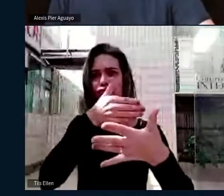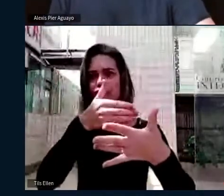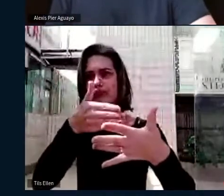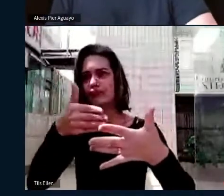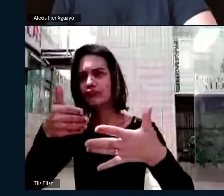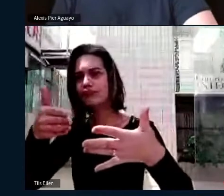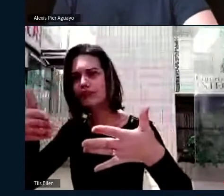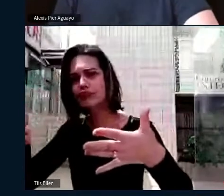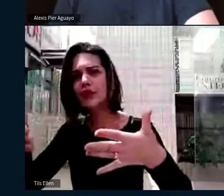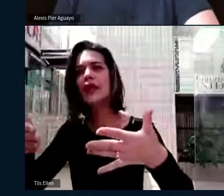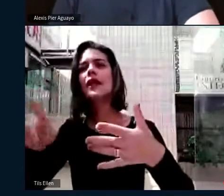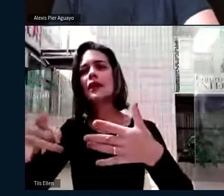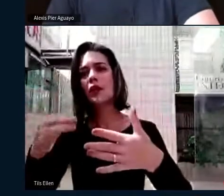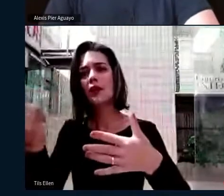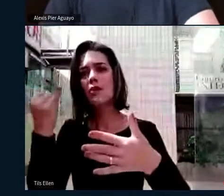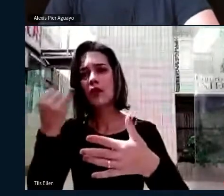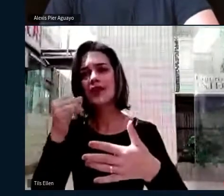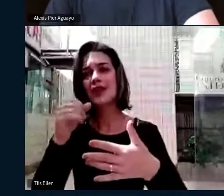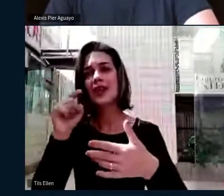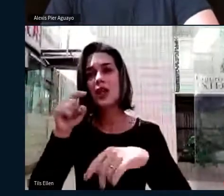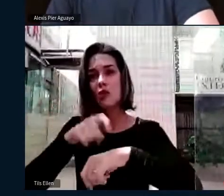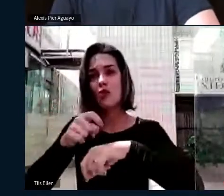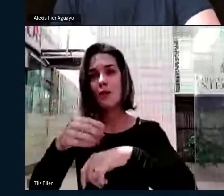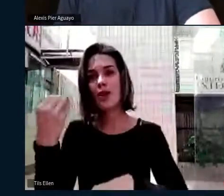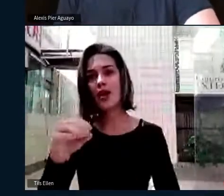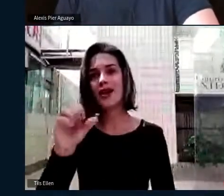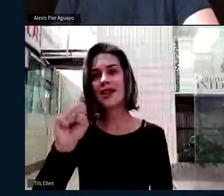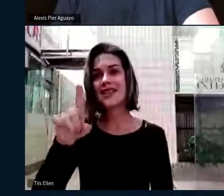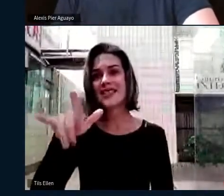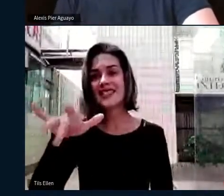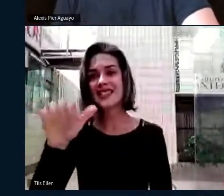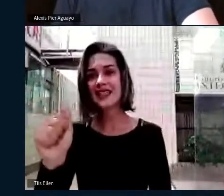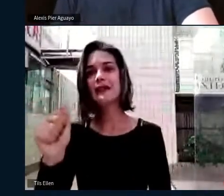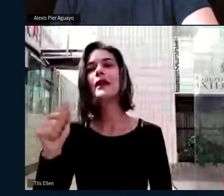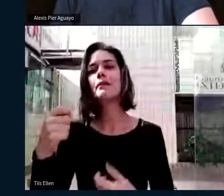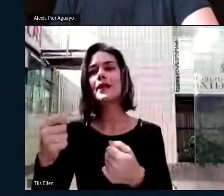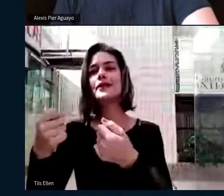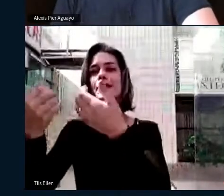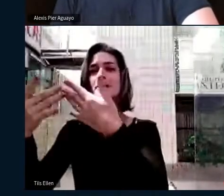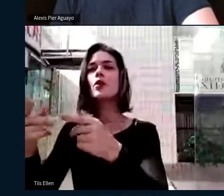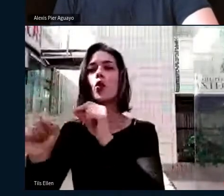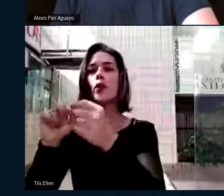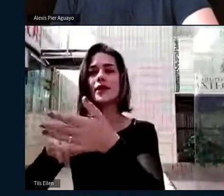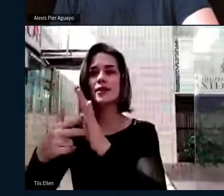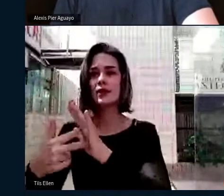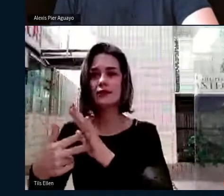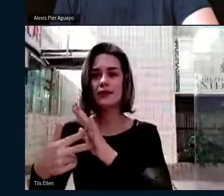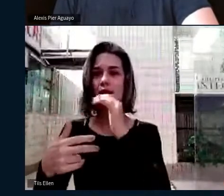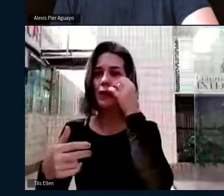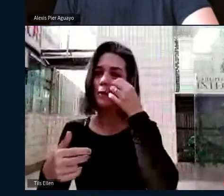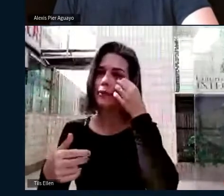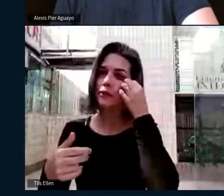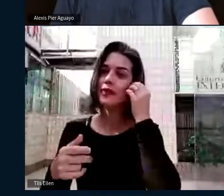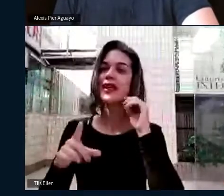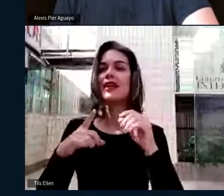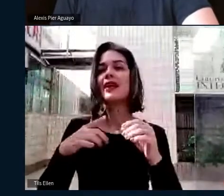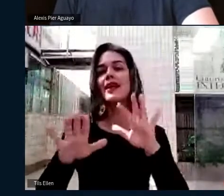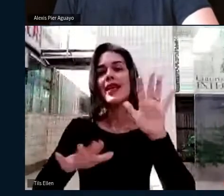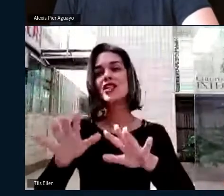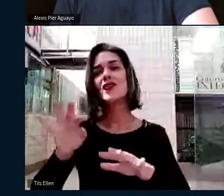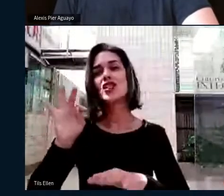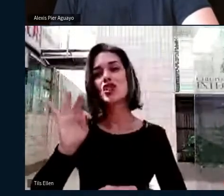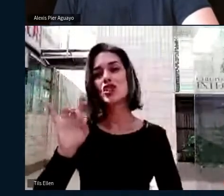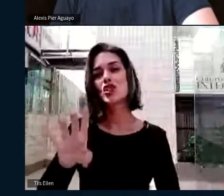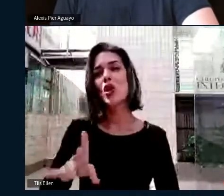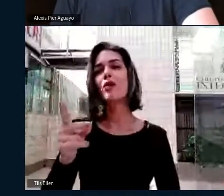uma sigla tem que descrever. Depois você tira a sigla e coloca por extenso. Então fica, faltou um